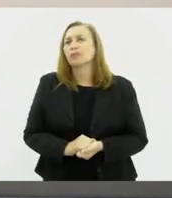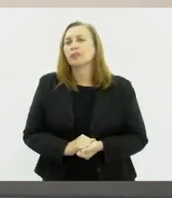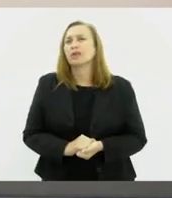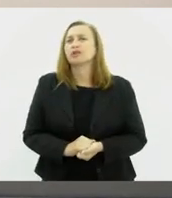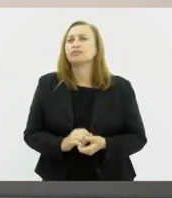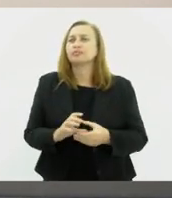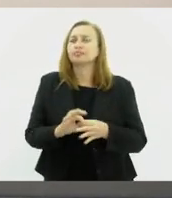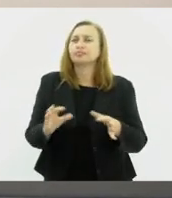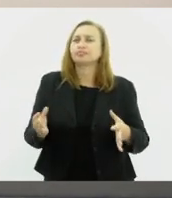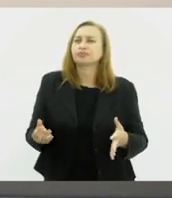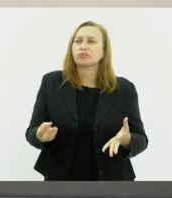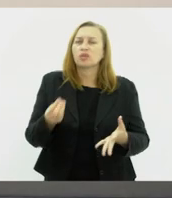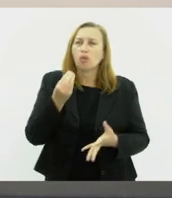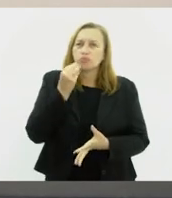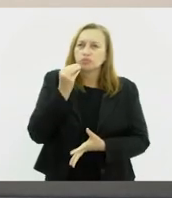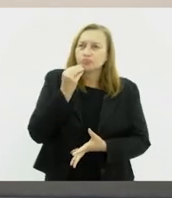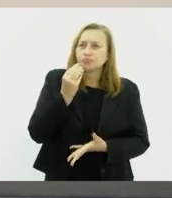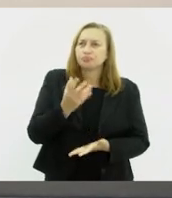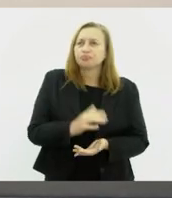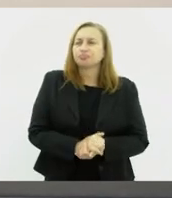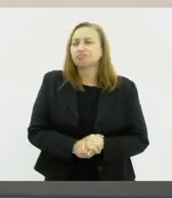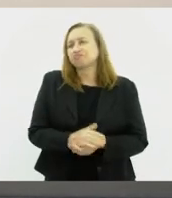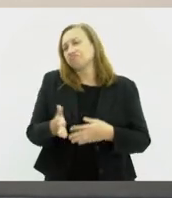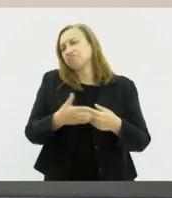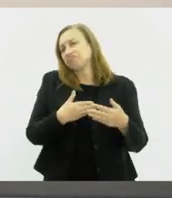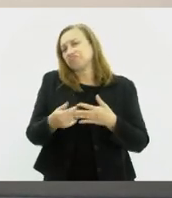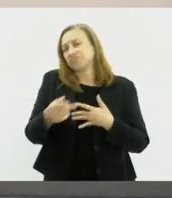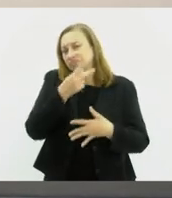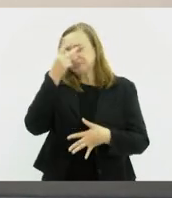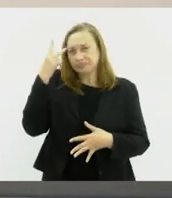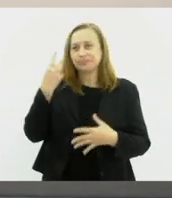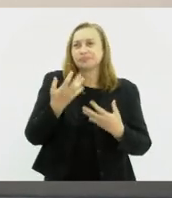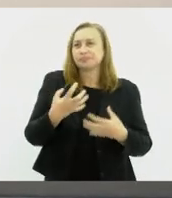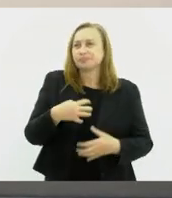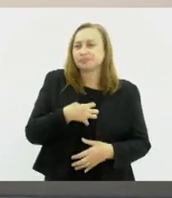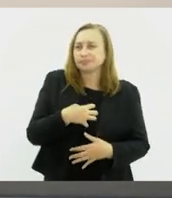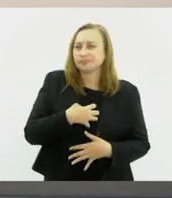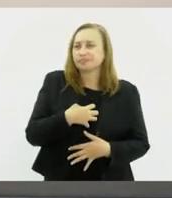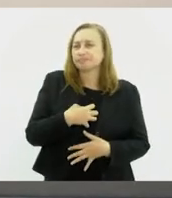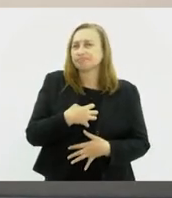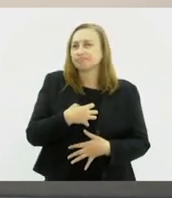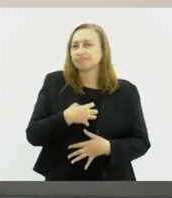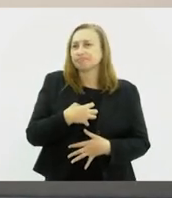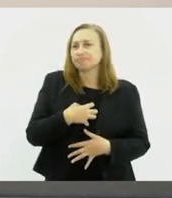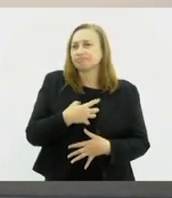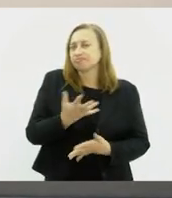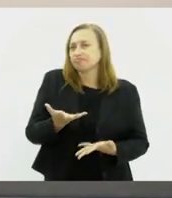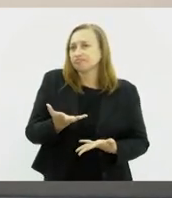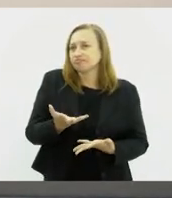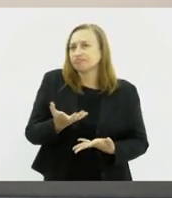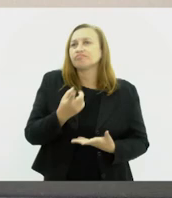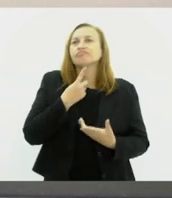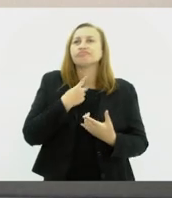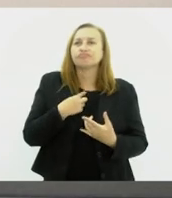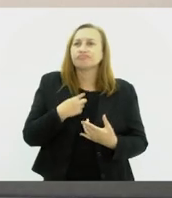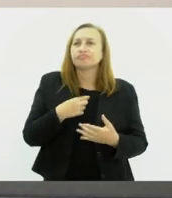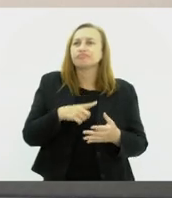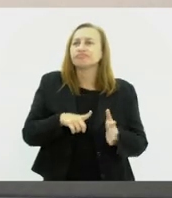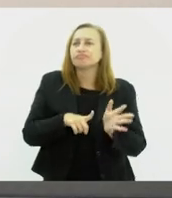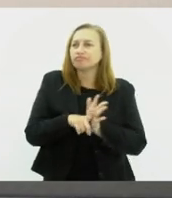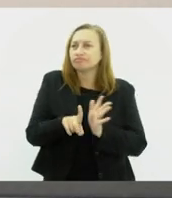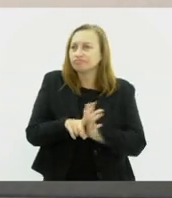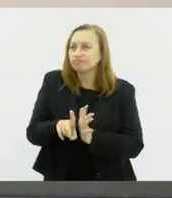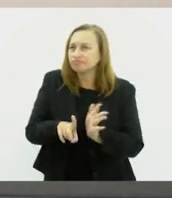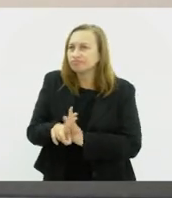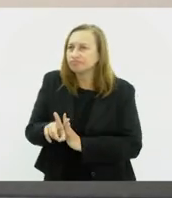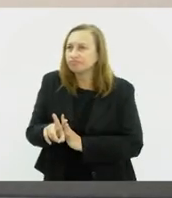deixa sempre oportunidade de qualquer um aqui que se sinta na vontade de fazer qualquer arguição junto